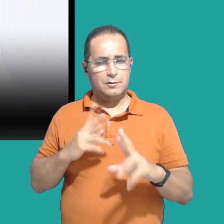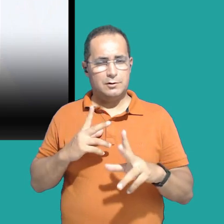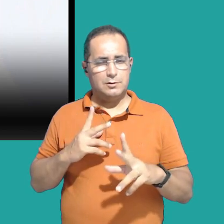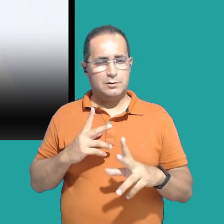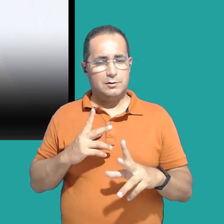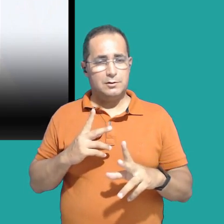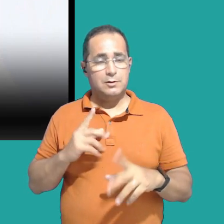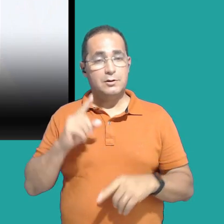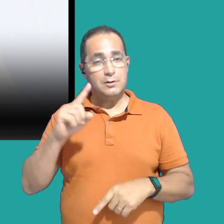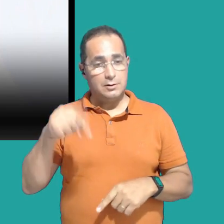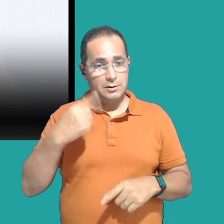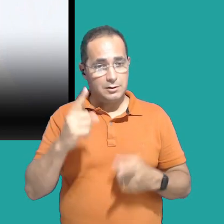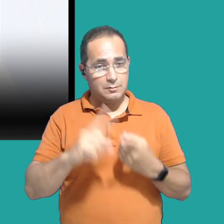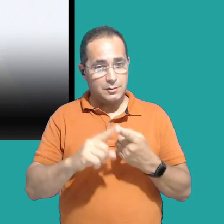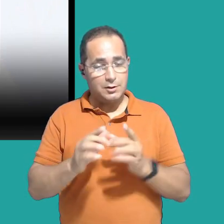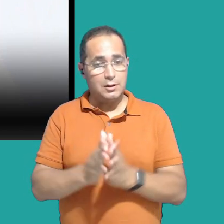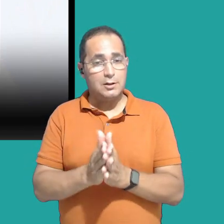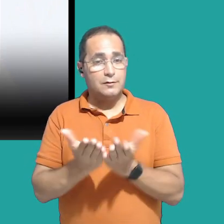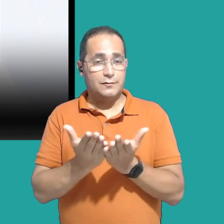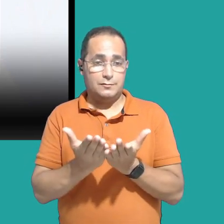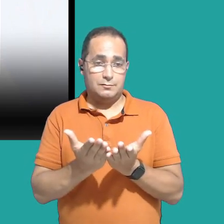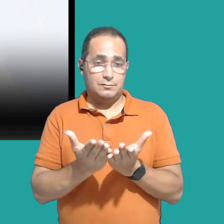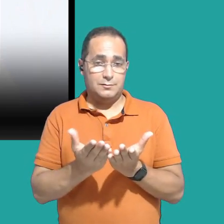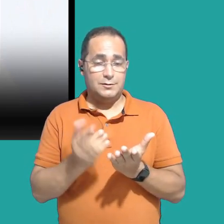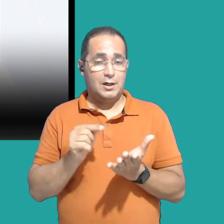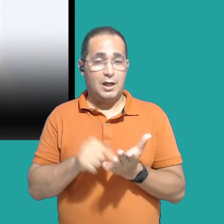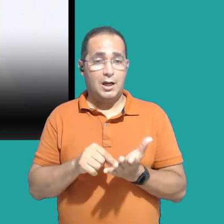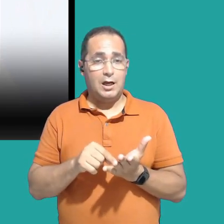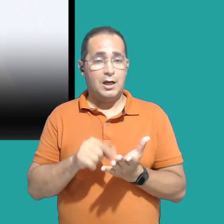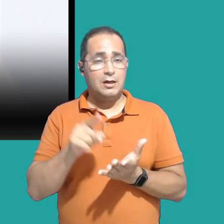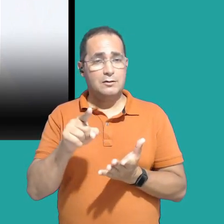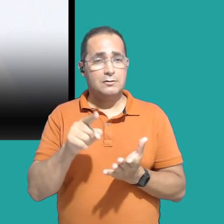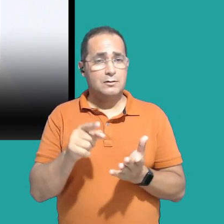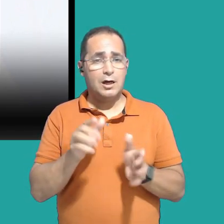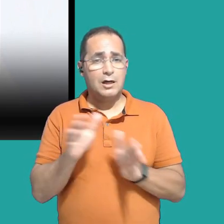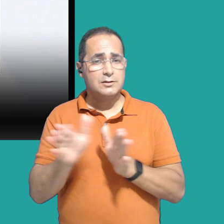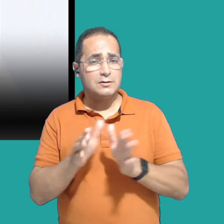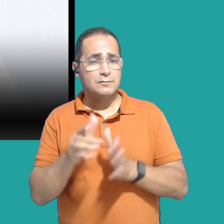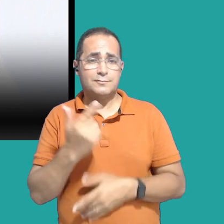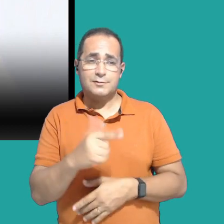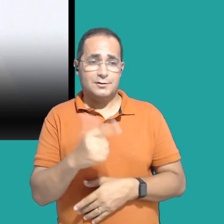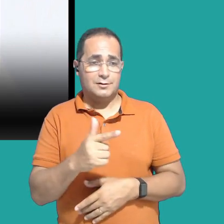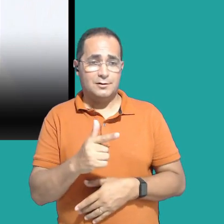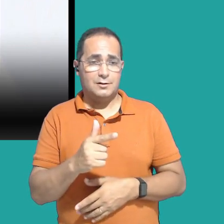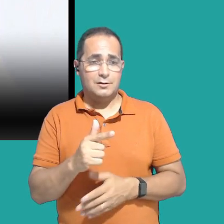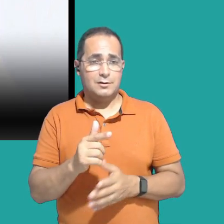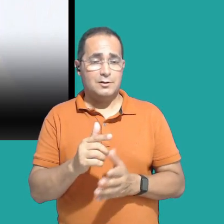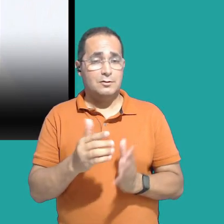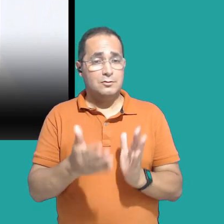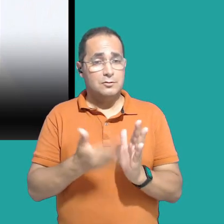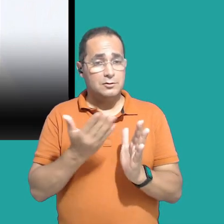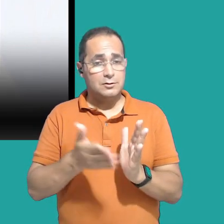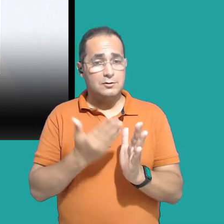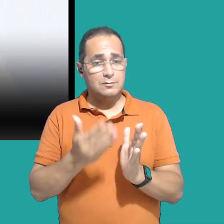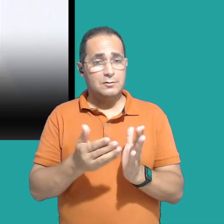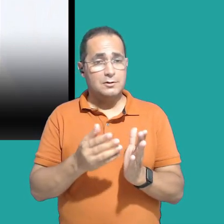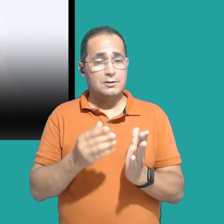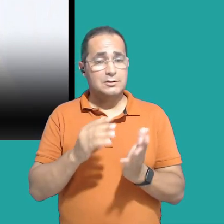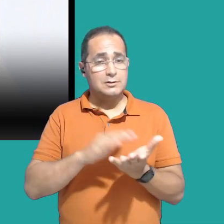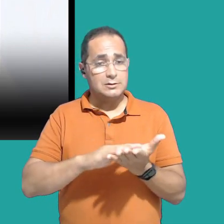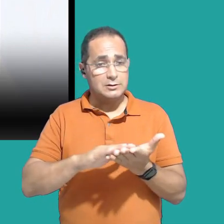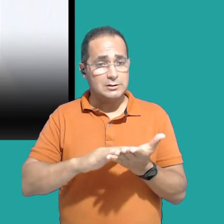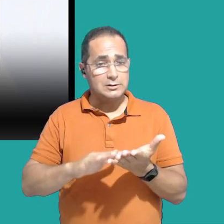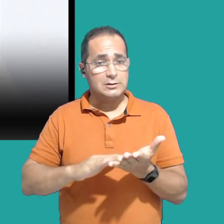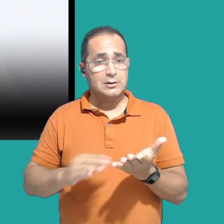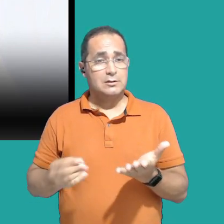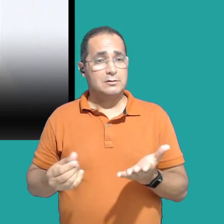alunos, né, de eu começar a perceber que tinha essa diferença, e também em relação aos livros, porque nada lá era acessível, né, os livros